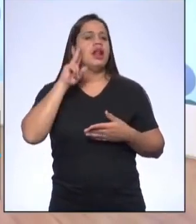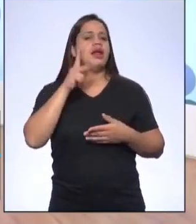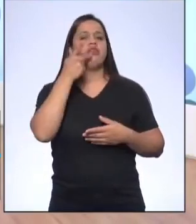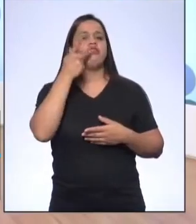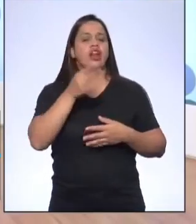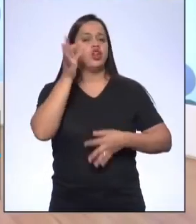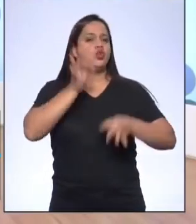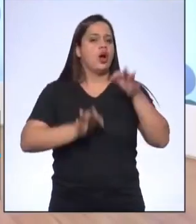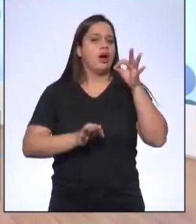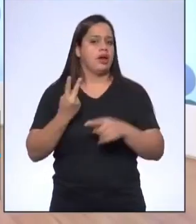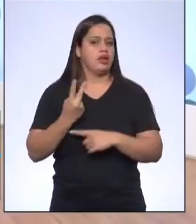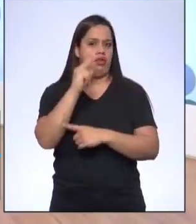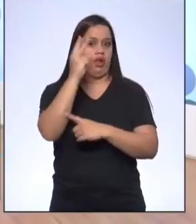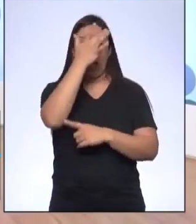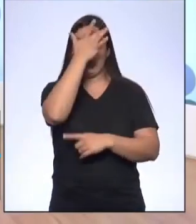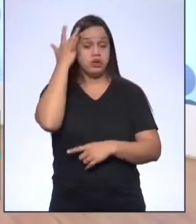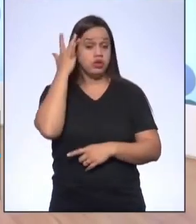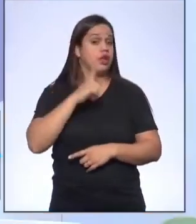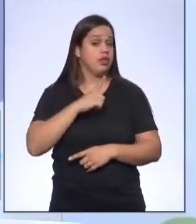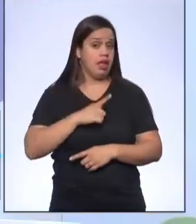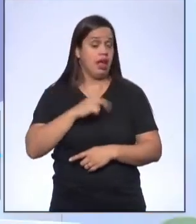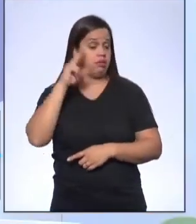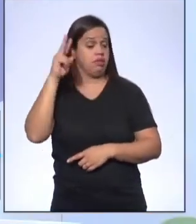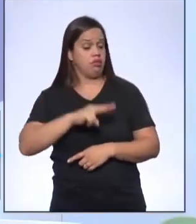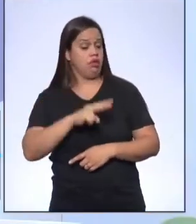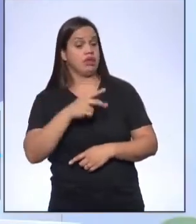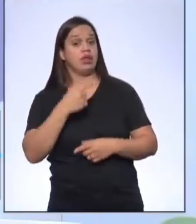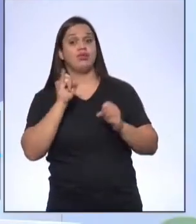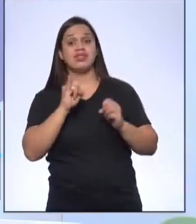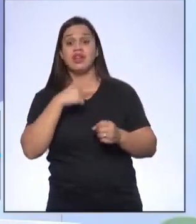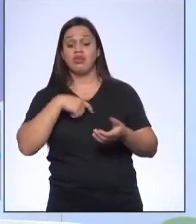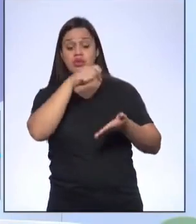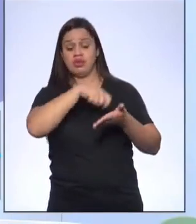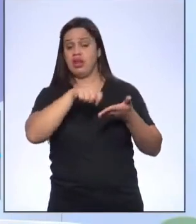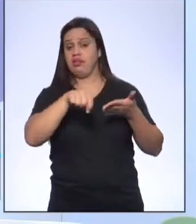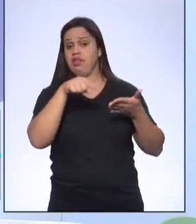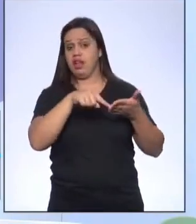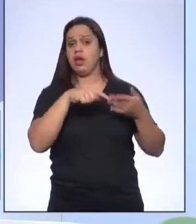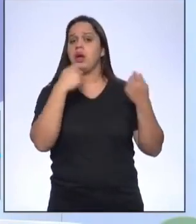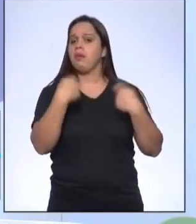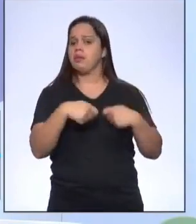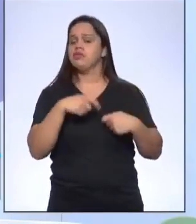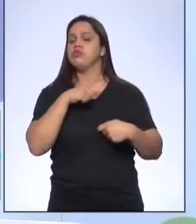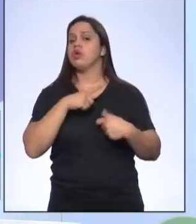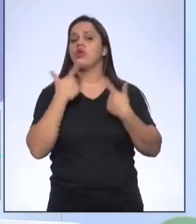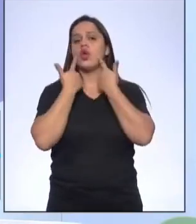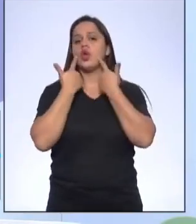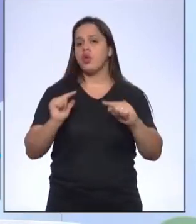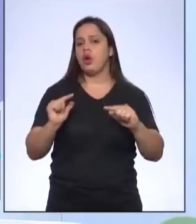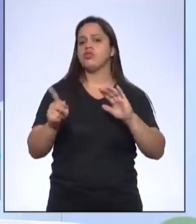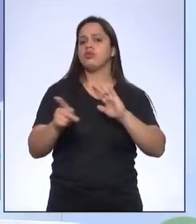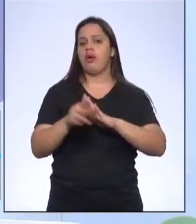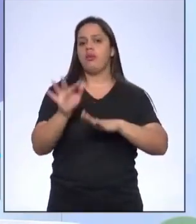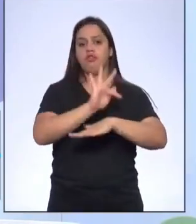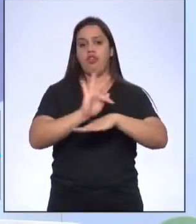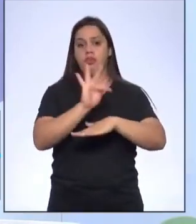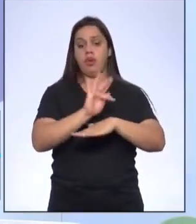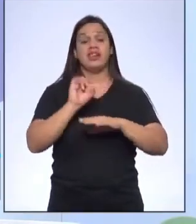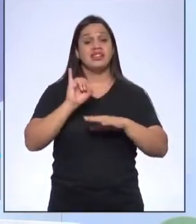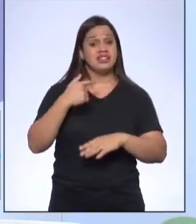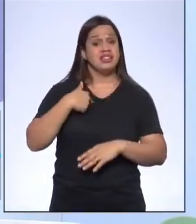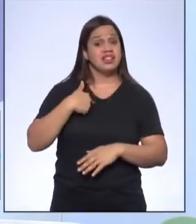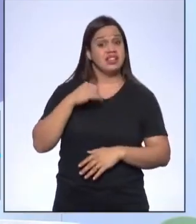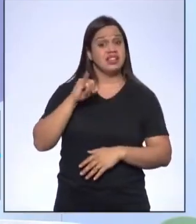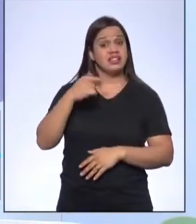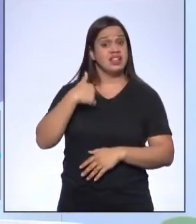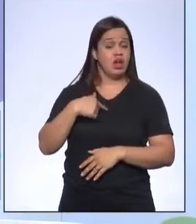As pessoas têm esse julgamento, né? Então, é assim, se eu estou escrevendo, eu tenho que usar a linguagem formal. Se eu estou falando, eu posso usar a linguagem